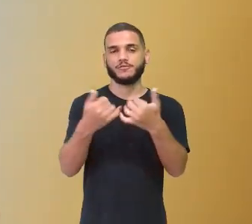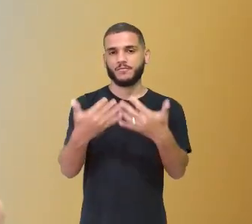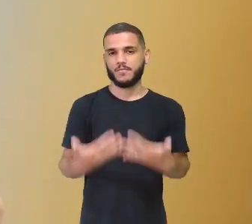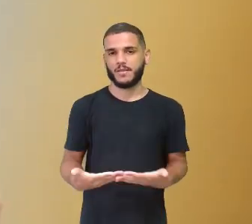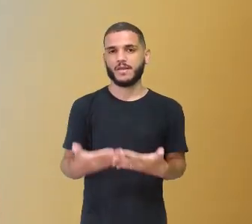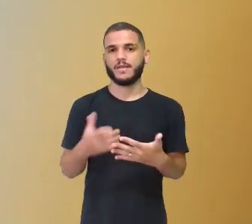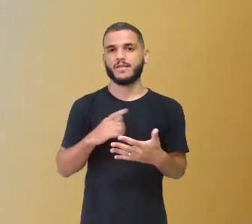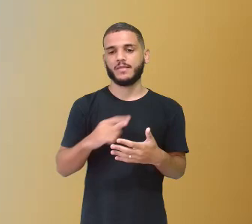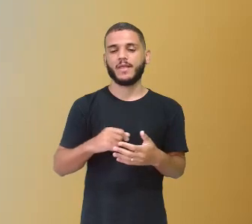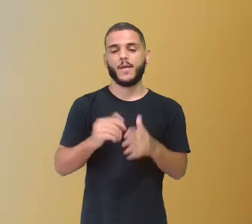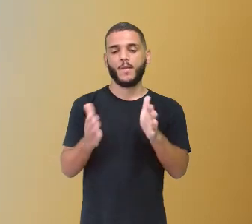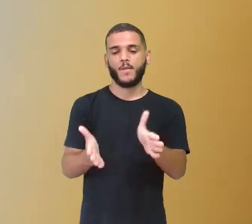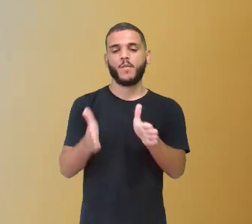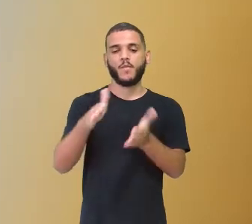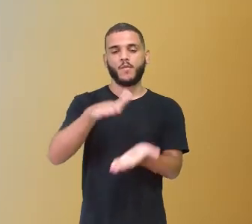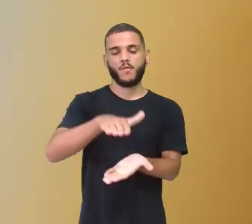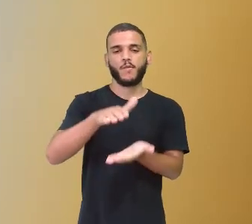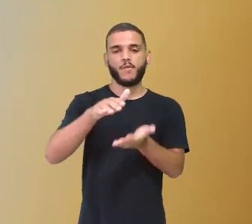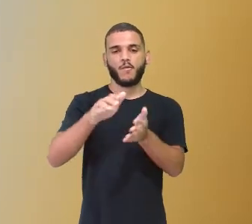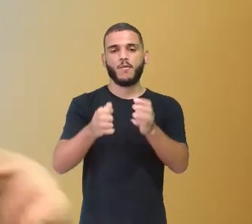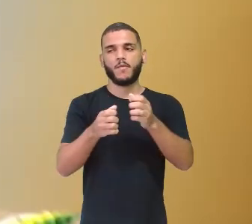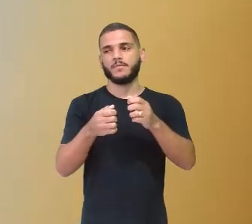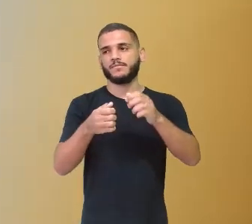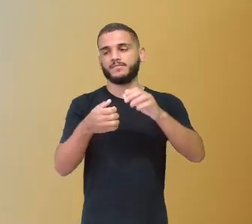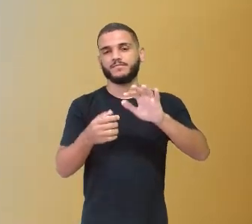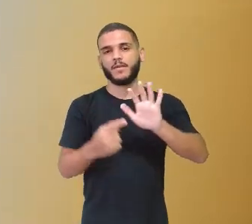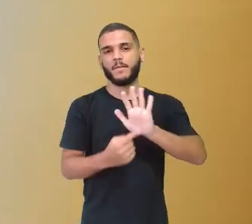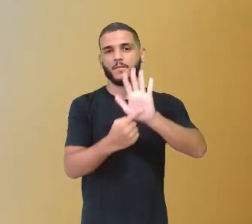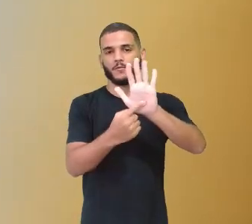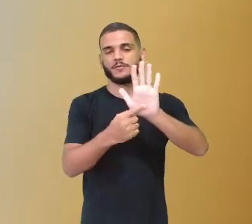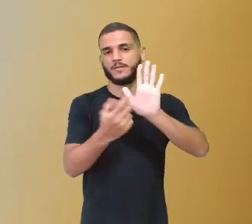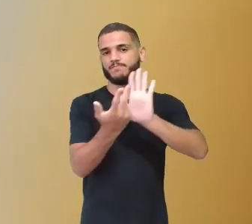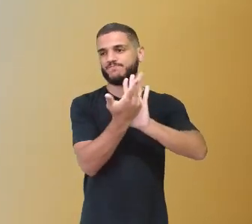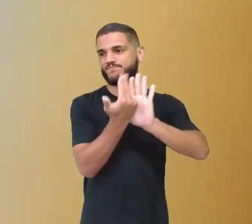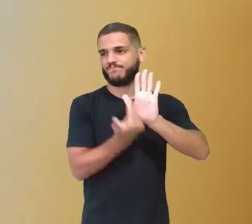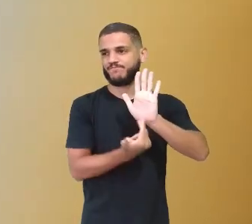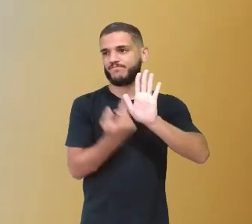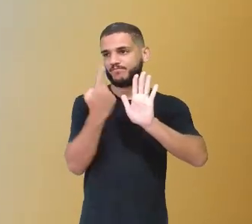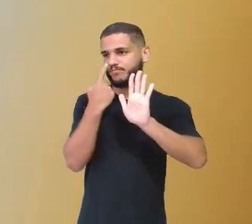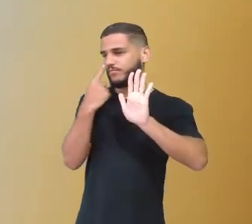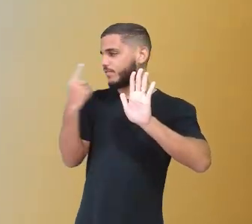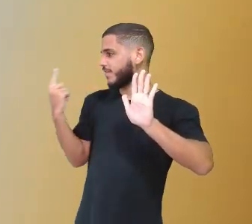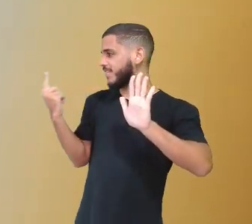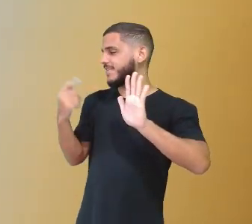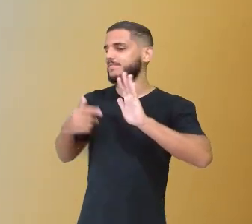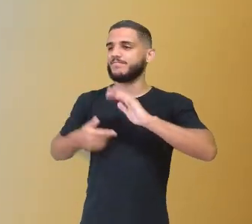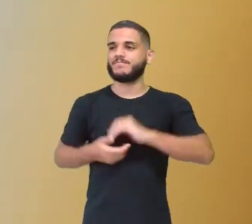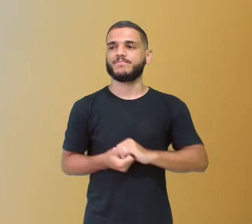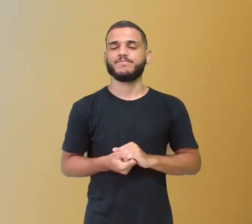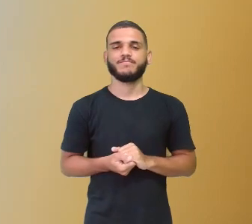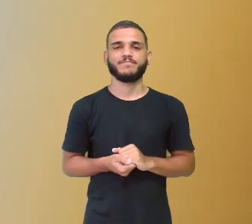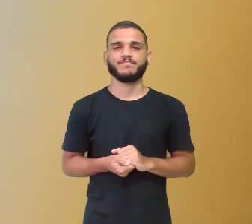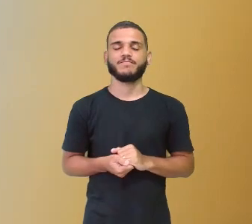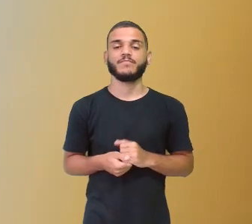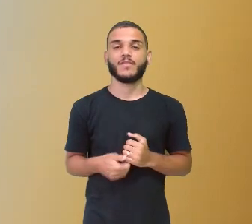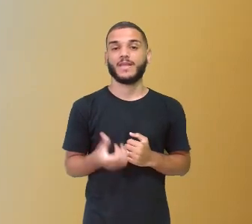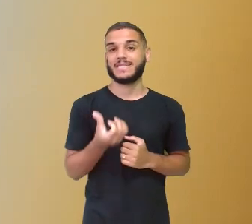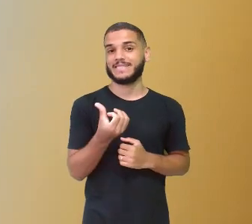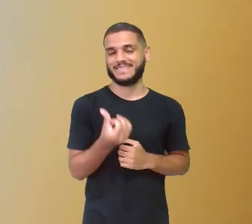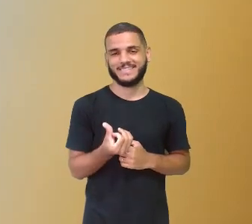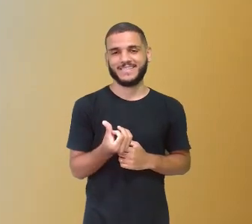foi isso que eu trouxe, né, para mostrar. Se eu tivesse ele desenhado ali, vocês iriam ver exatamente isso,